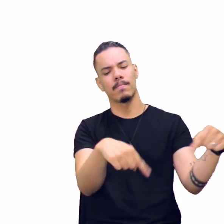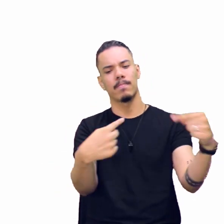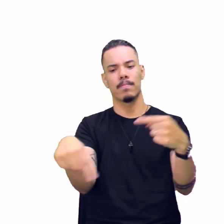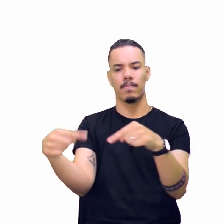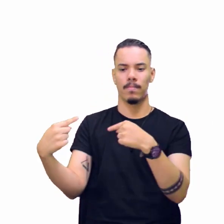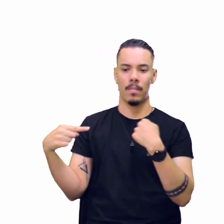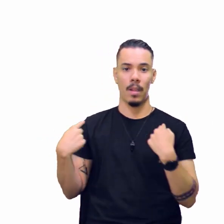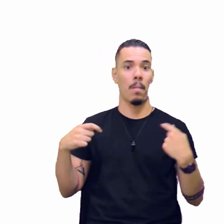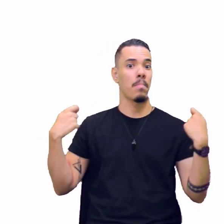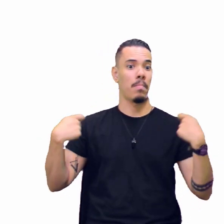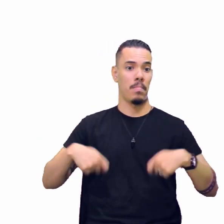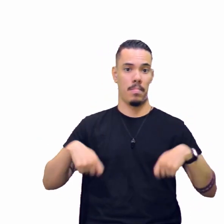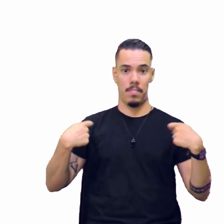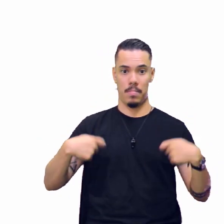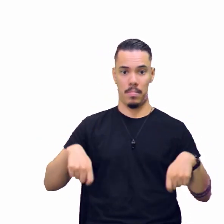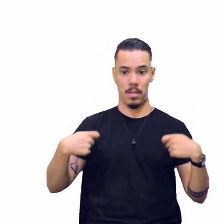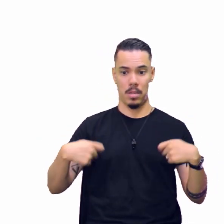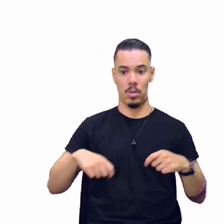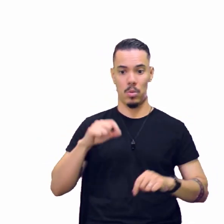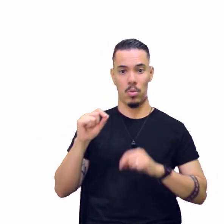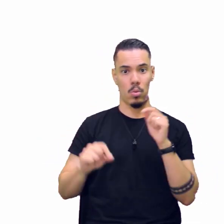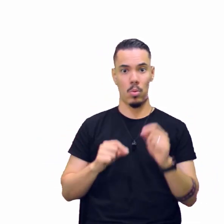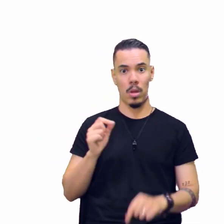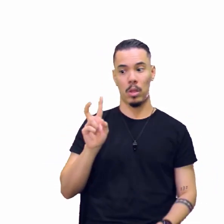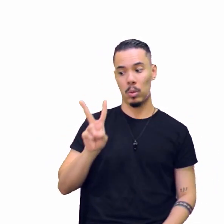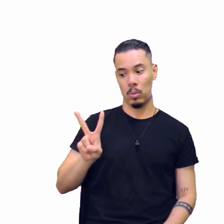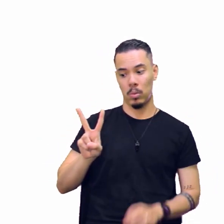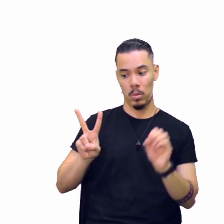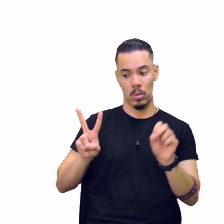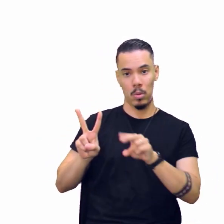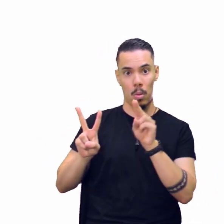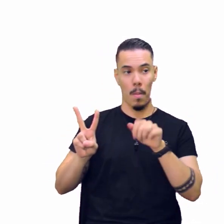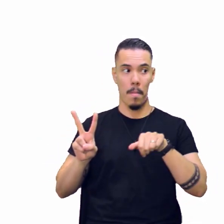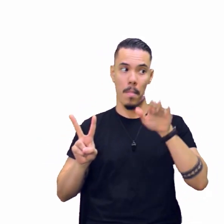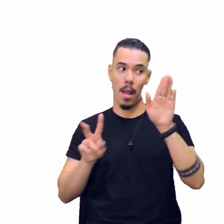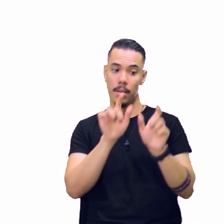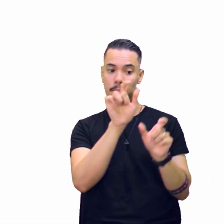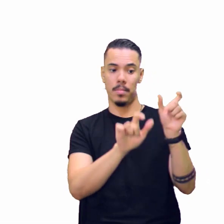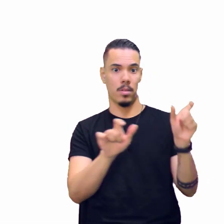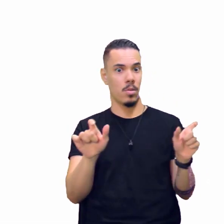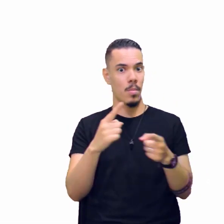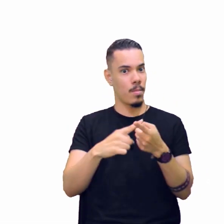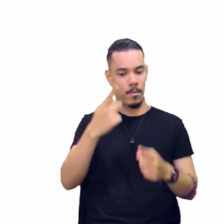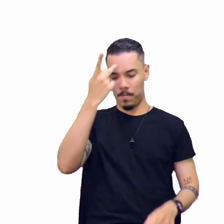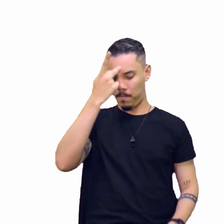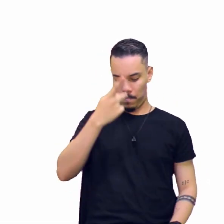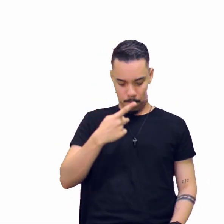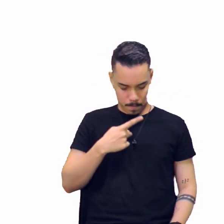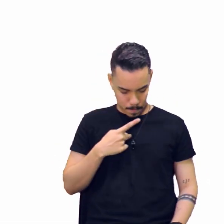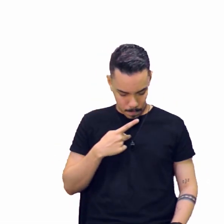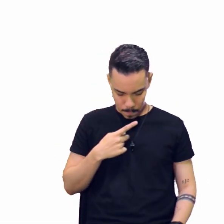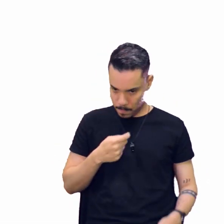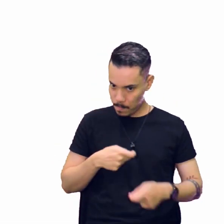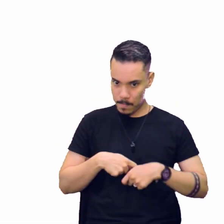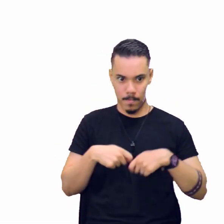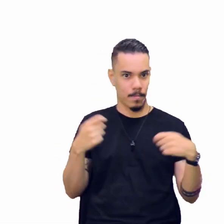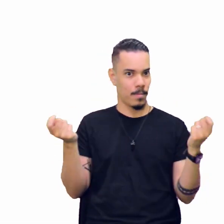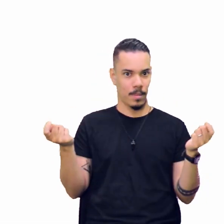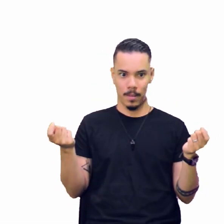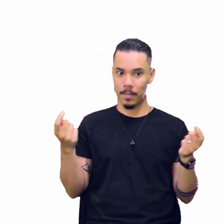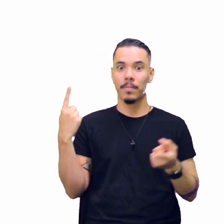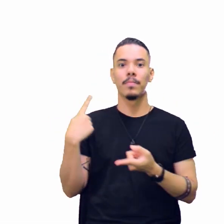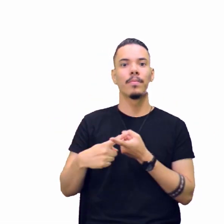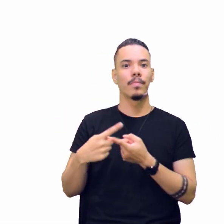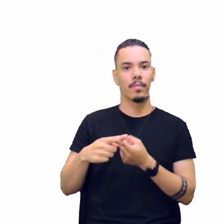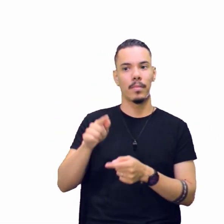de mais, de 2 ou mais pessoas, porque você sozinho não vai debater nada. Tá certo? Porque sempre